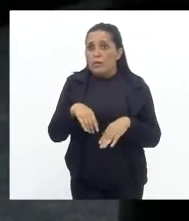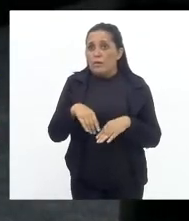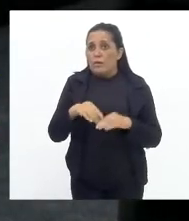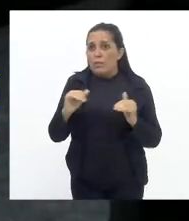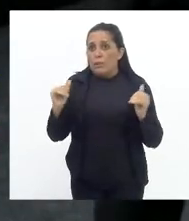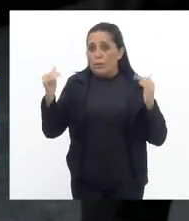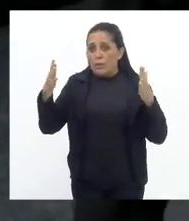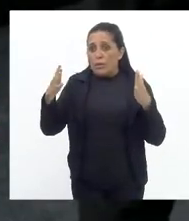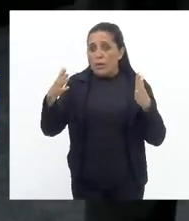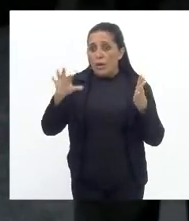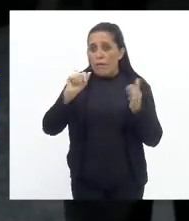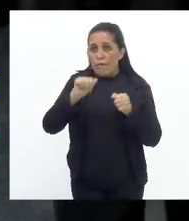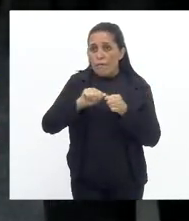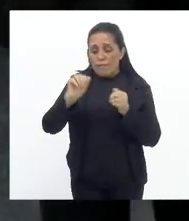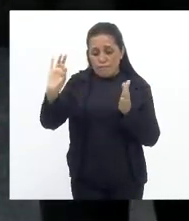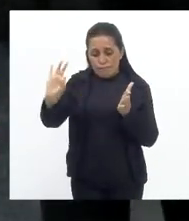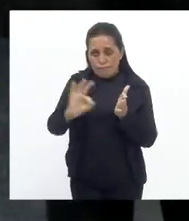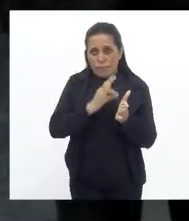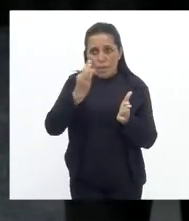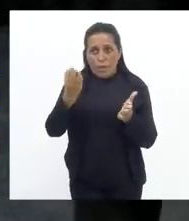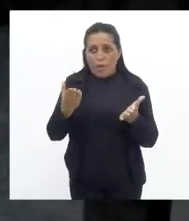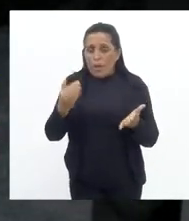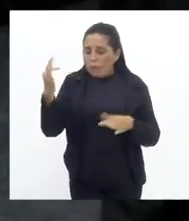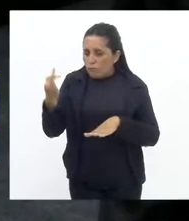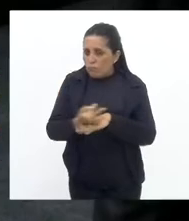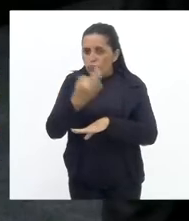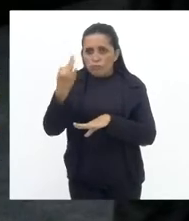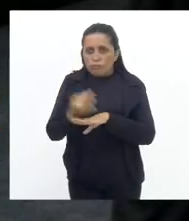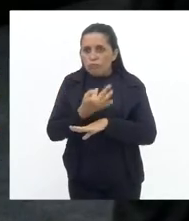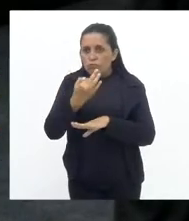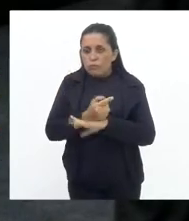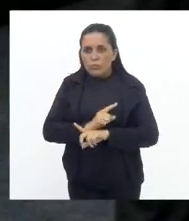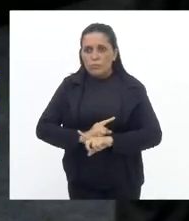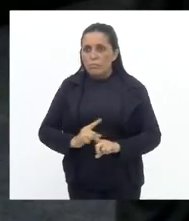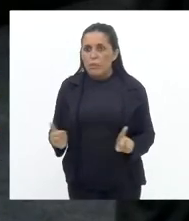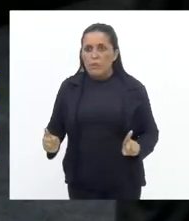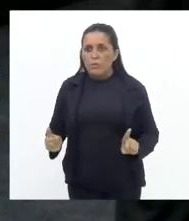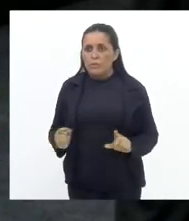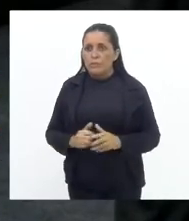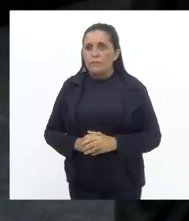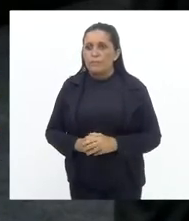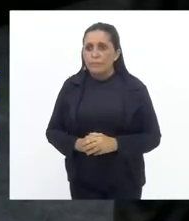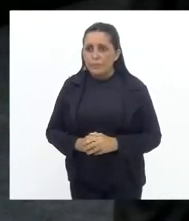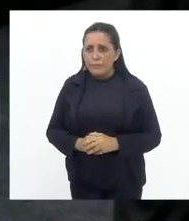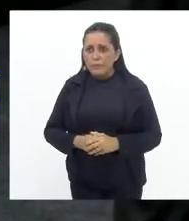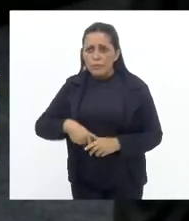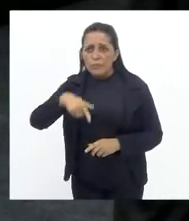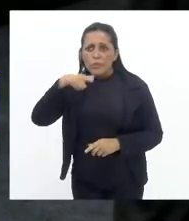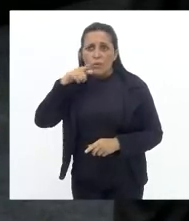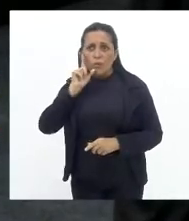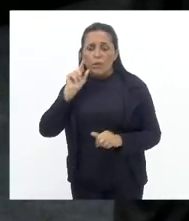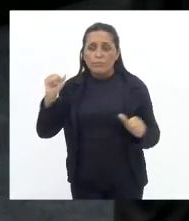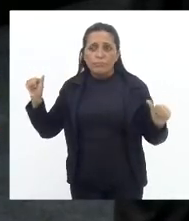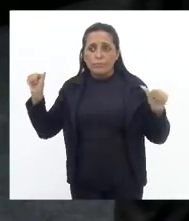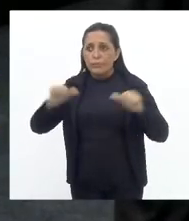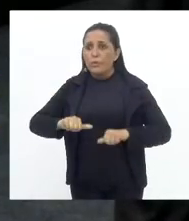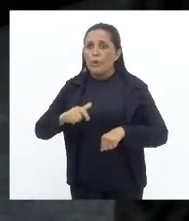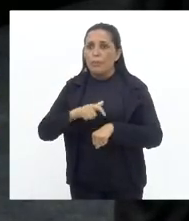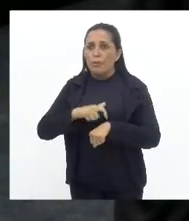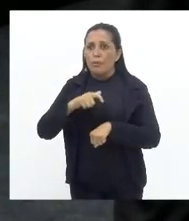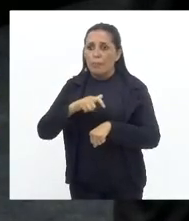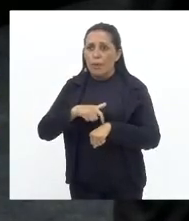honra de assinar Porque ninguém aguenta mais chora Presidente nós estamos passando pelo pior momento